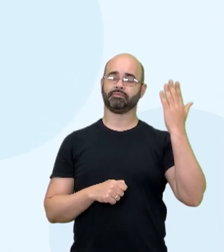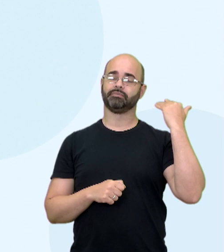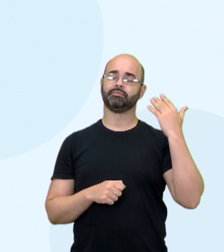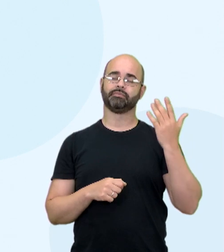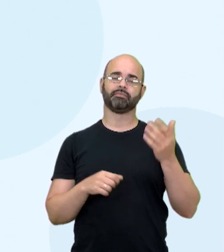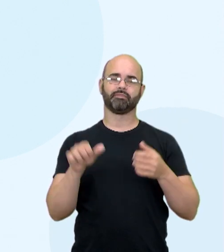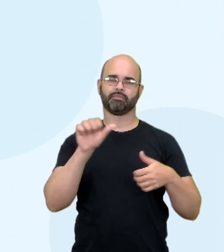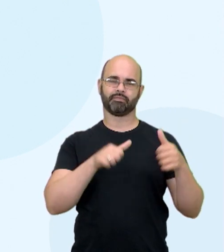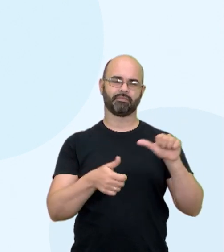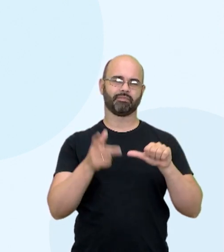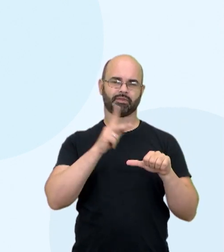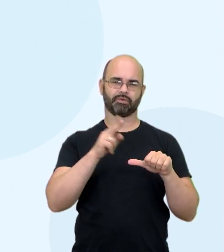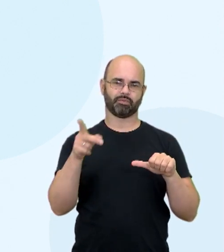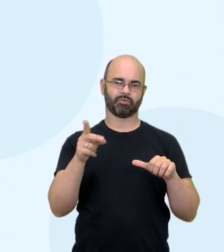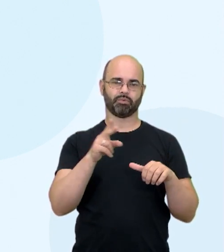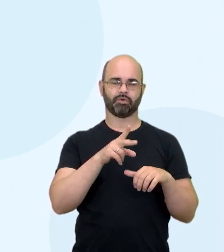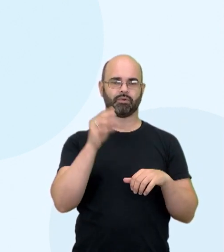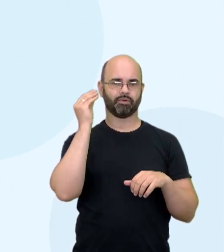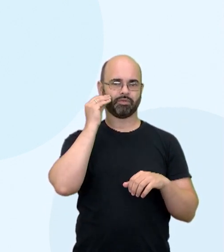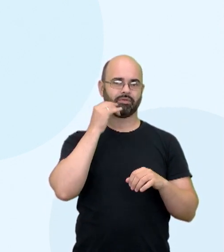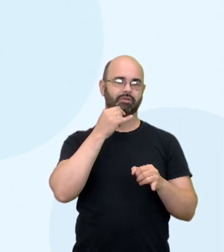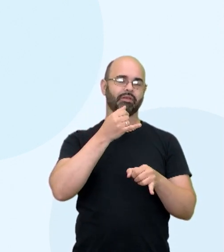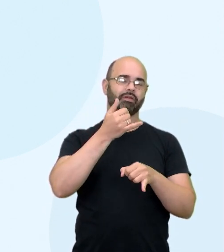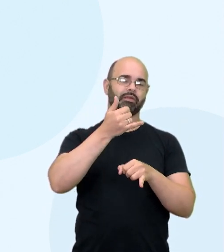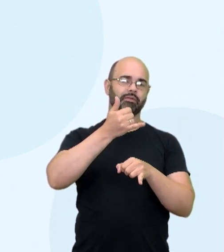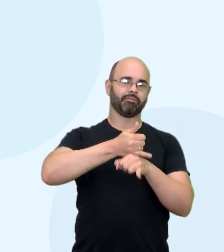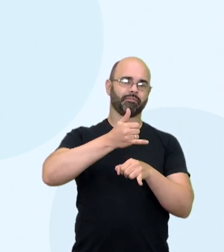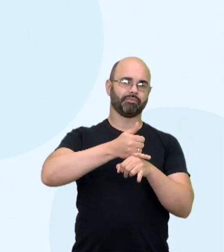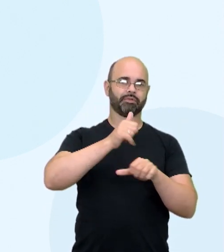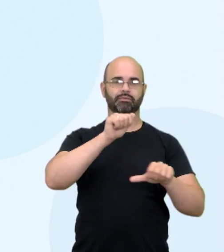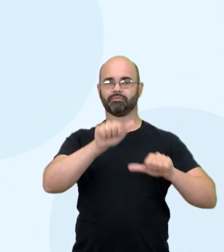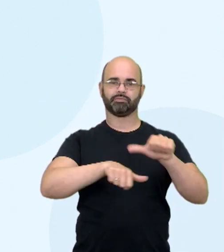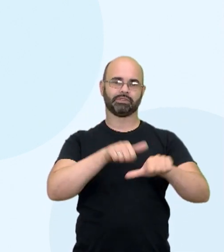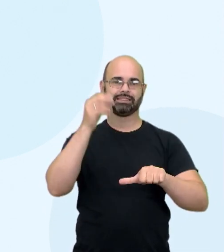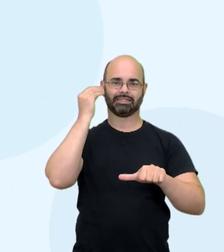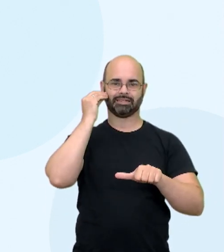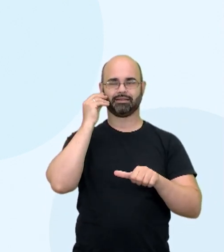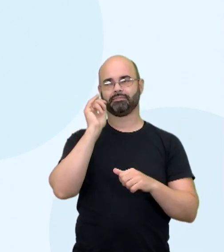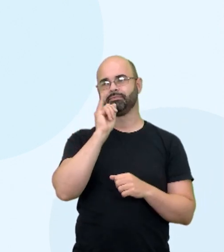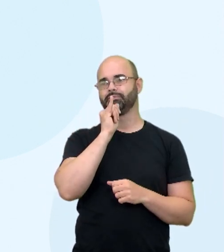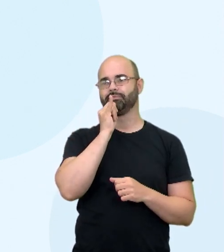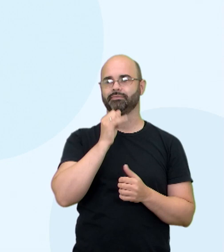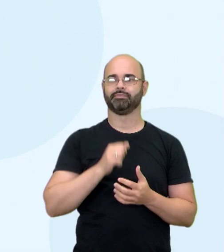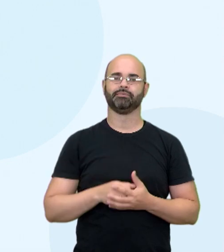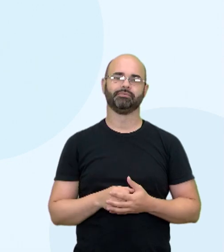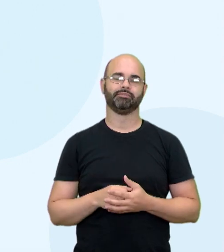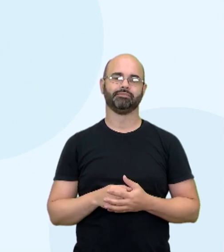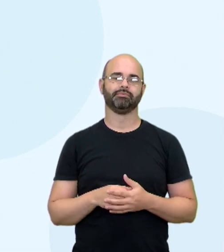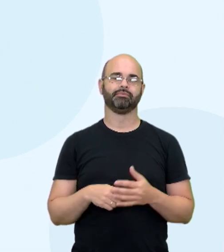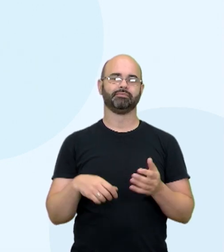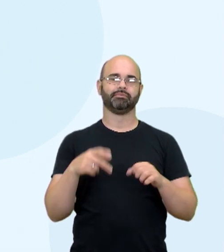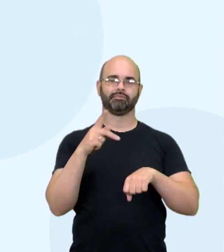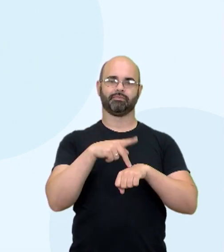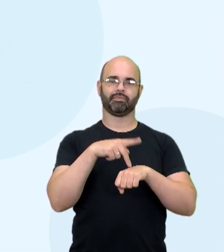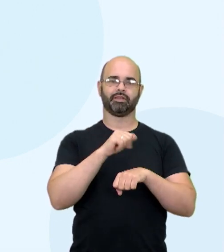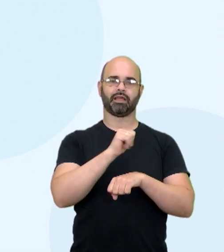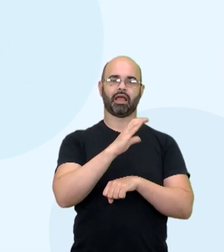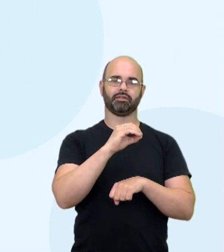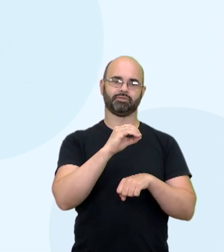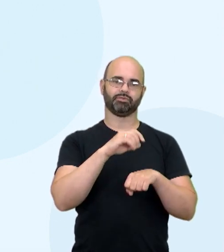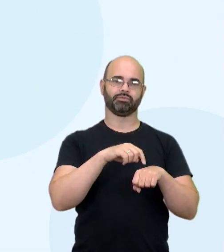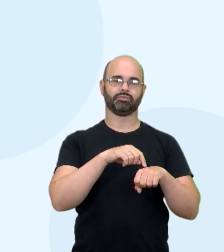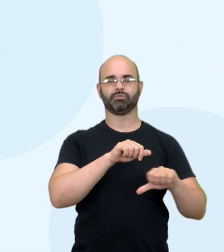era de conseguir transmutar os metais. Então, por exemplo, você pegar uma pedra de aço e